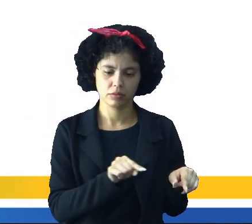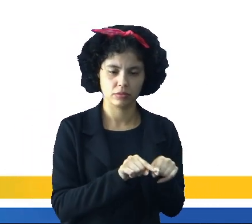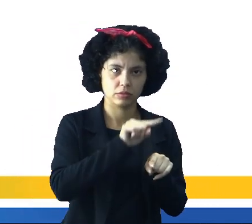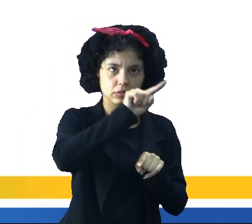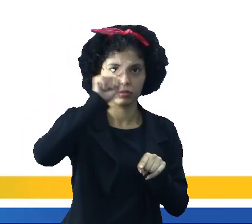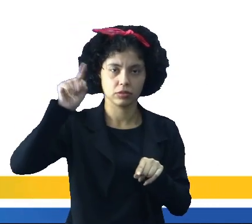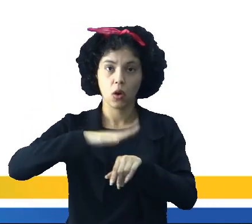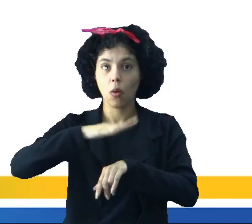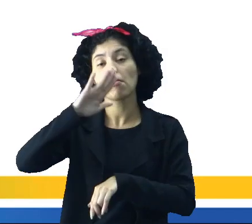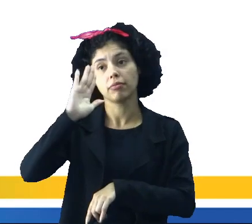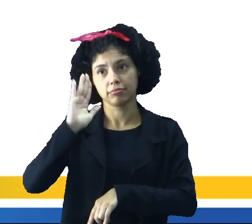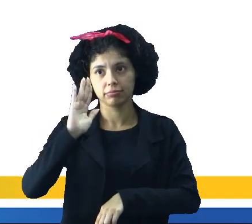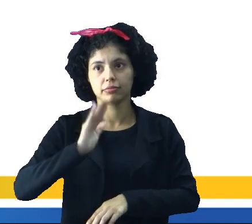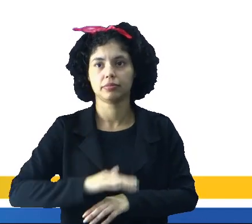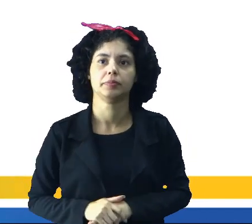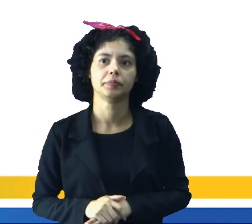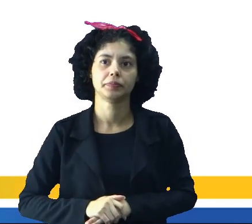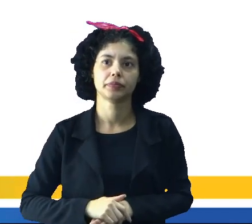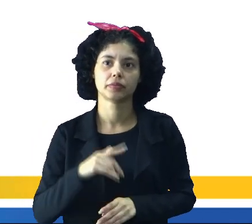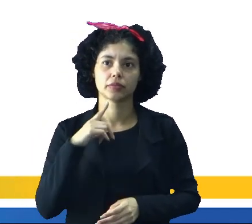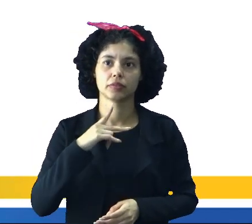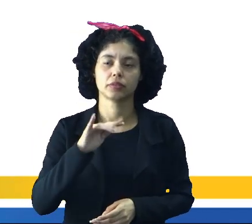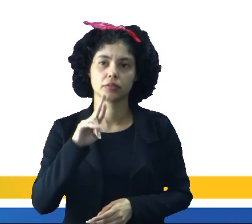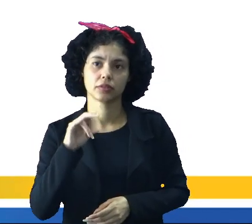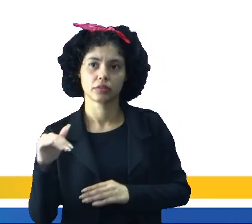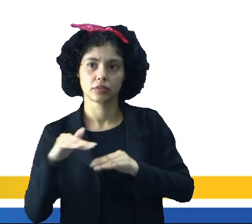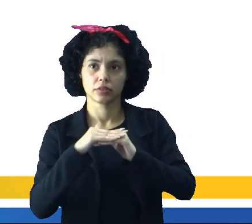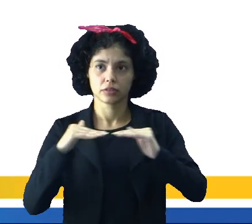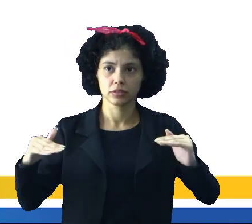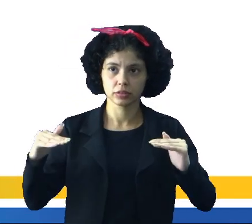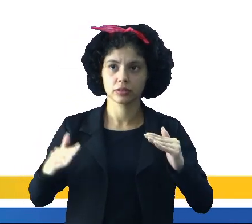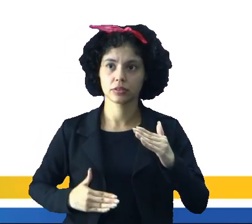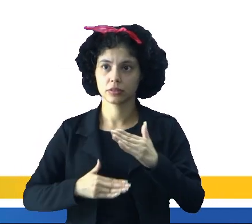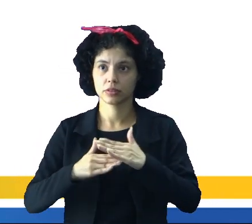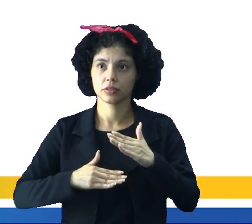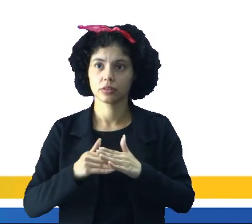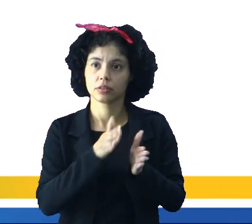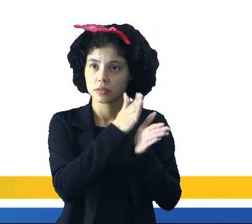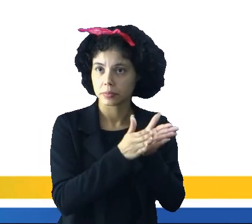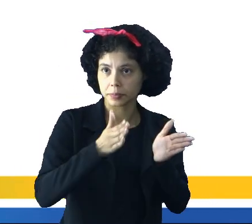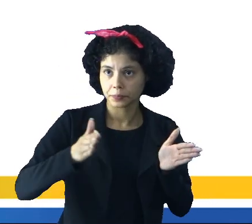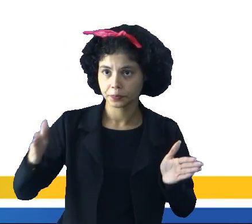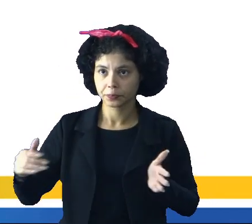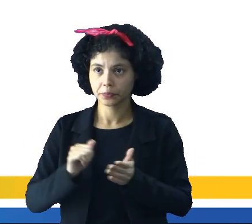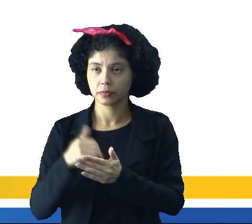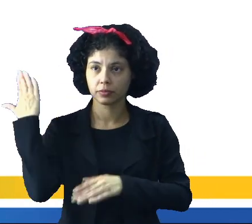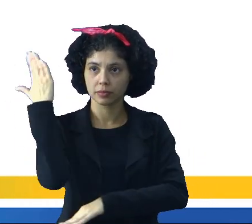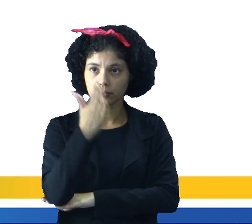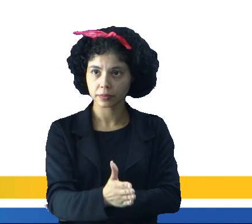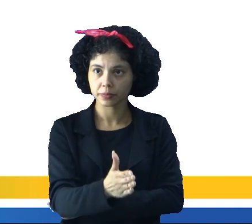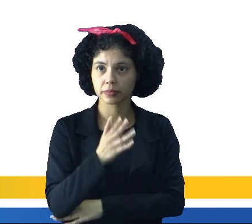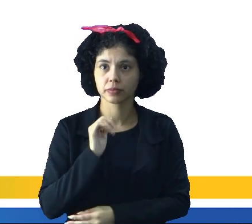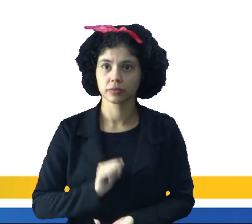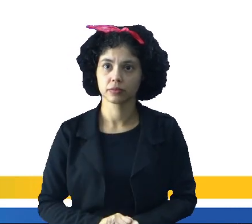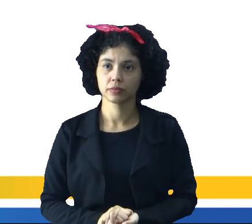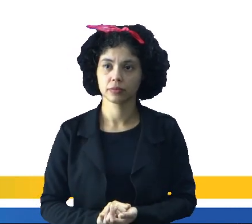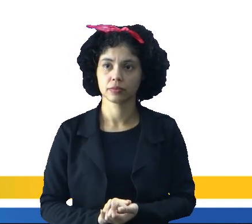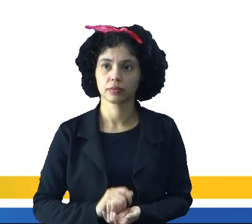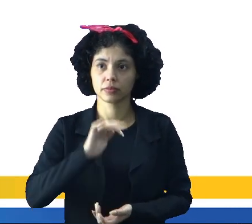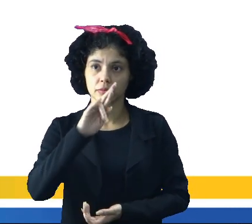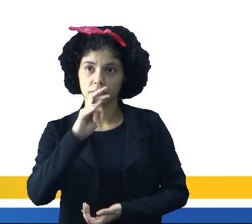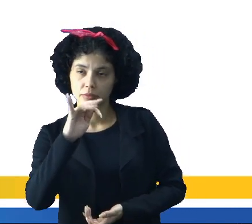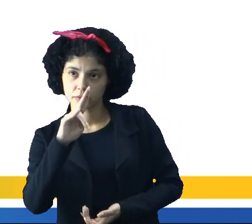mais bordas. O polígono é uma superfície plana limitada por segmentos de retas,